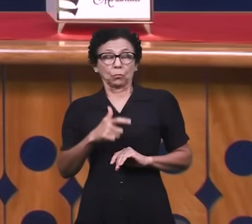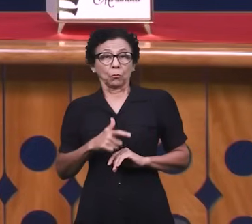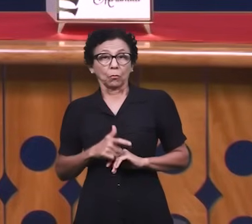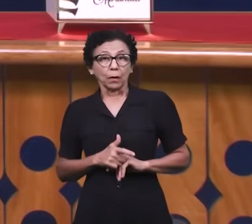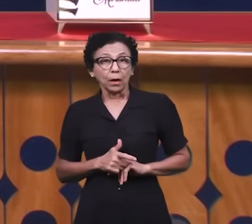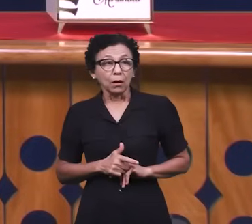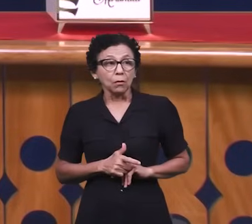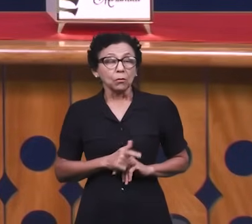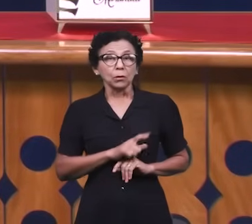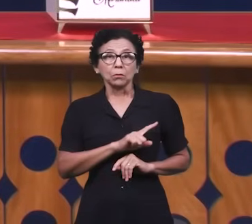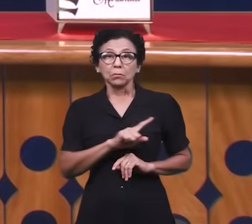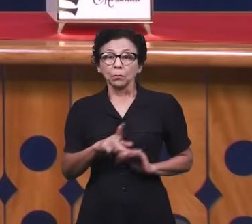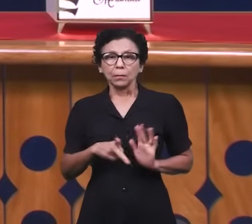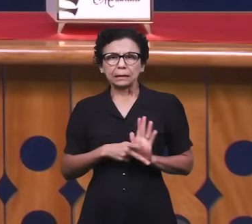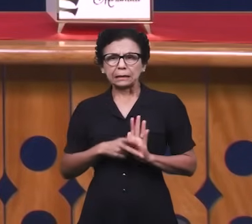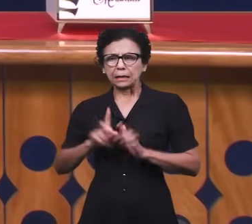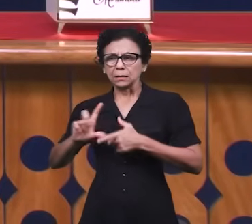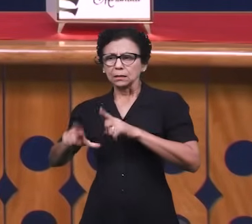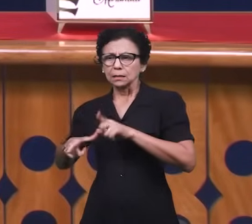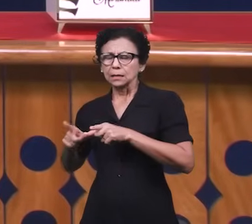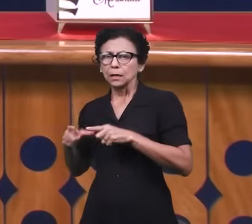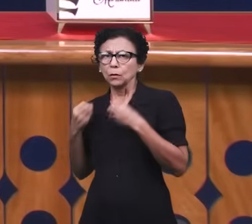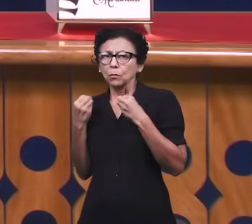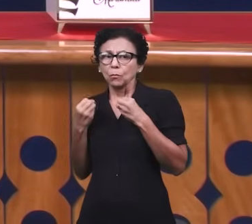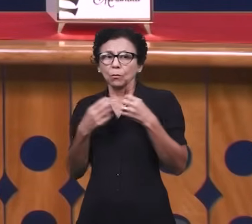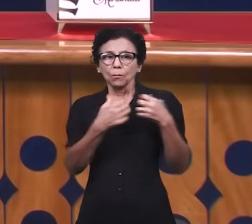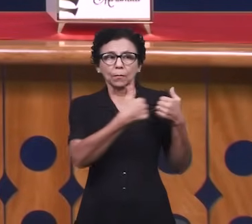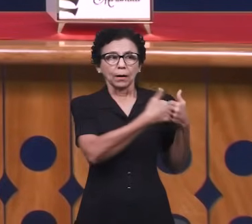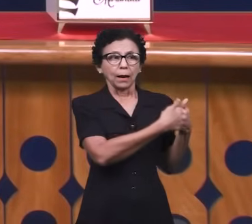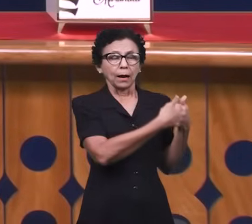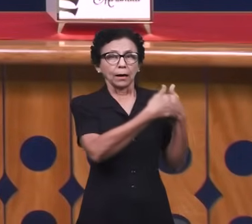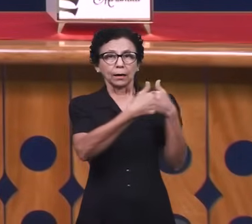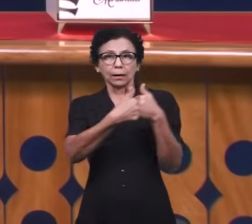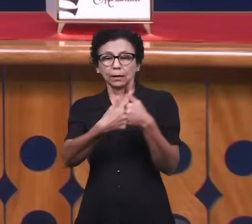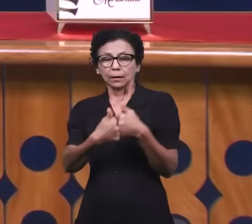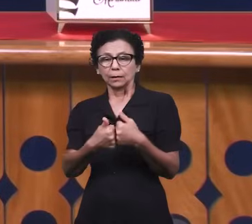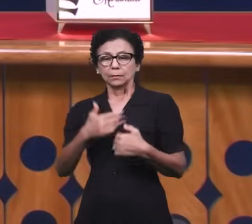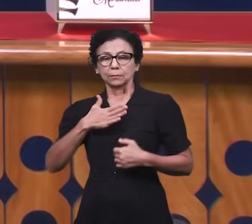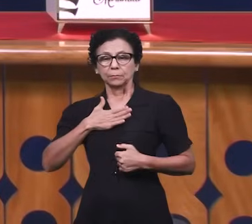povo de Israel, para que a arca viesse para minha casa? E ele